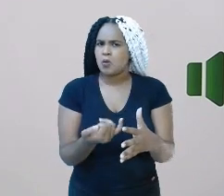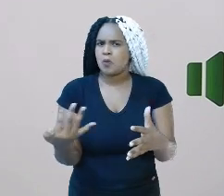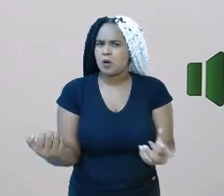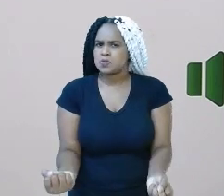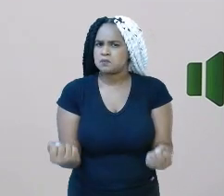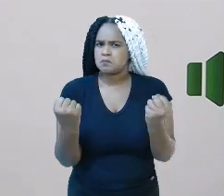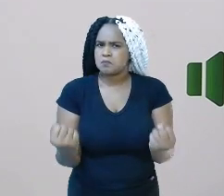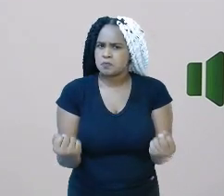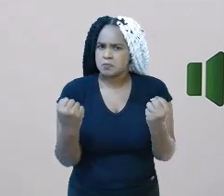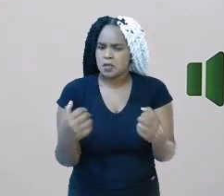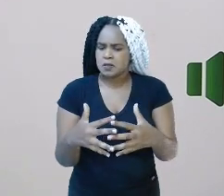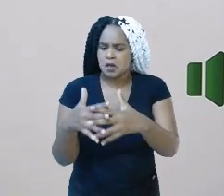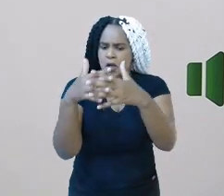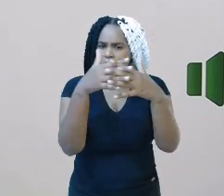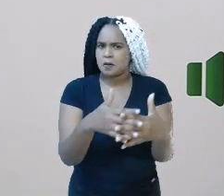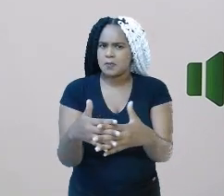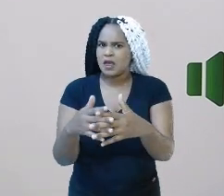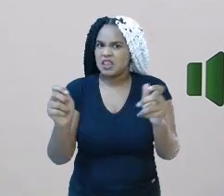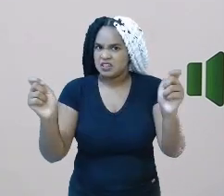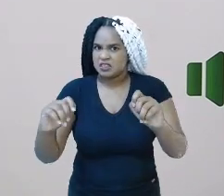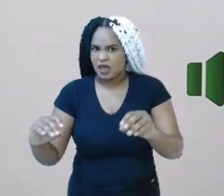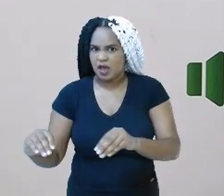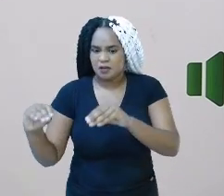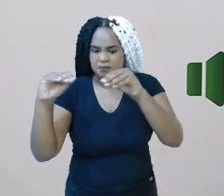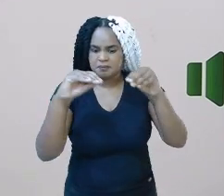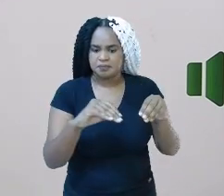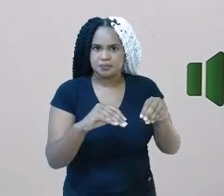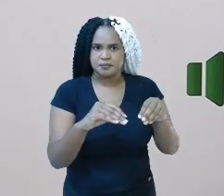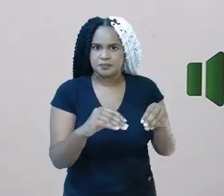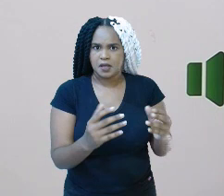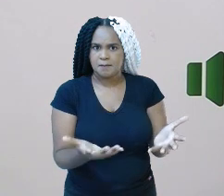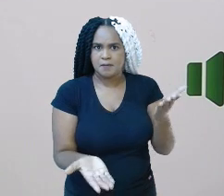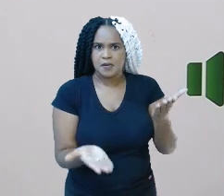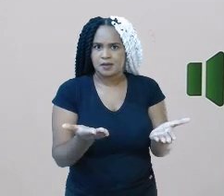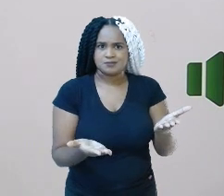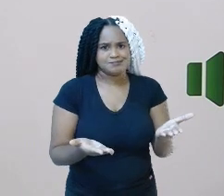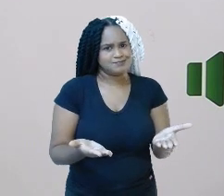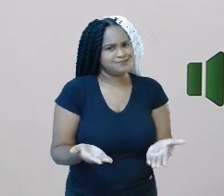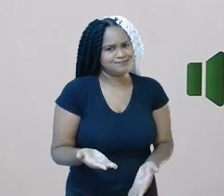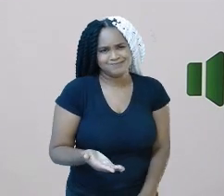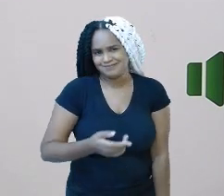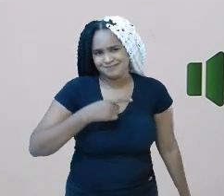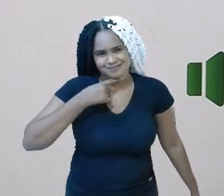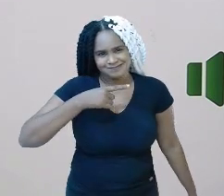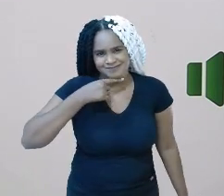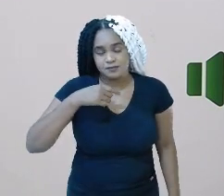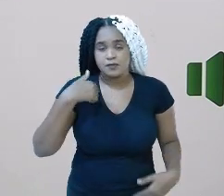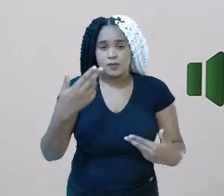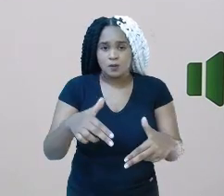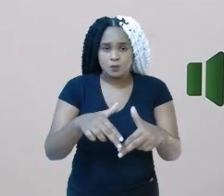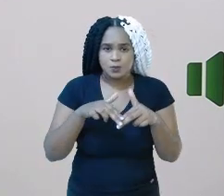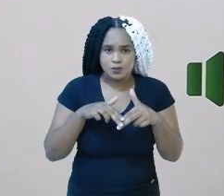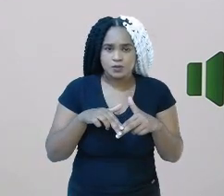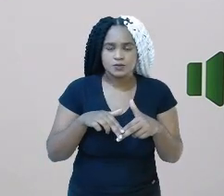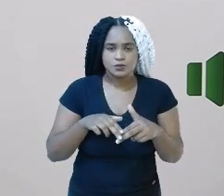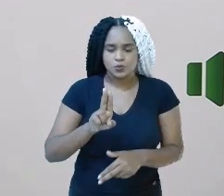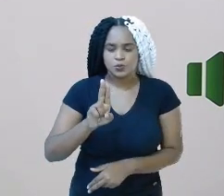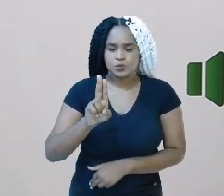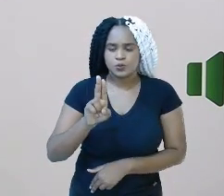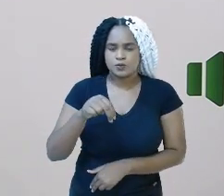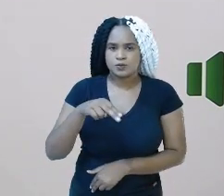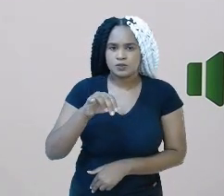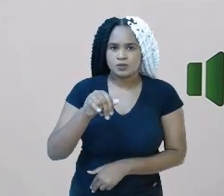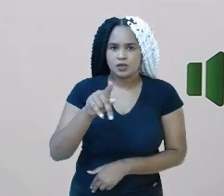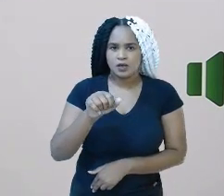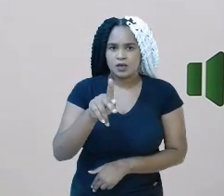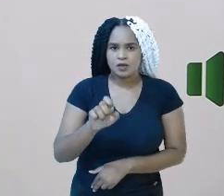que caberia nessa balança? Certamente não, né? E, consequentemente, a minha unidade de medida não seria o